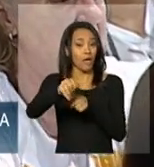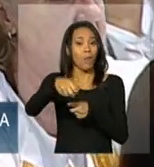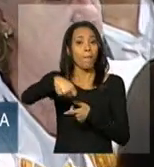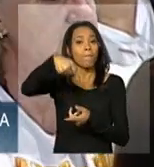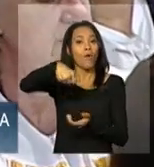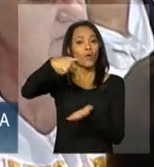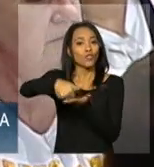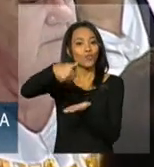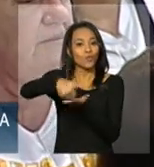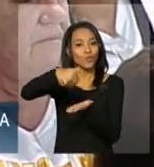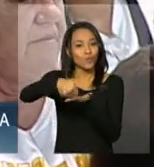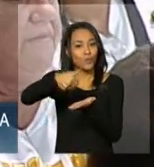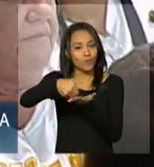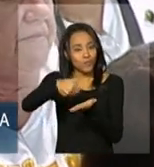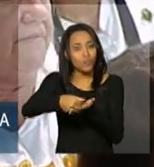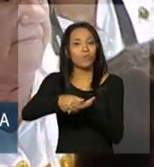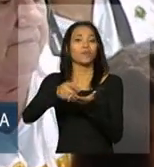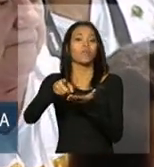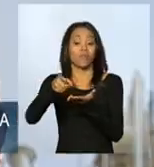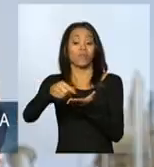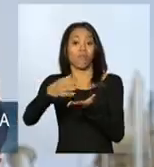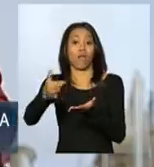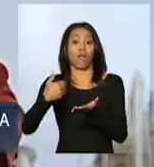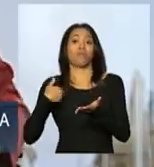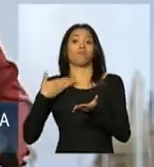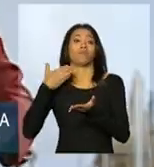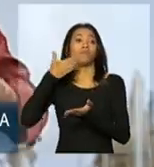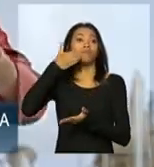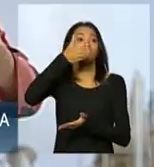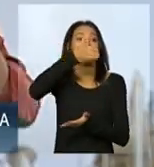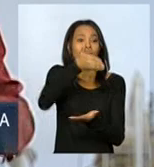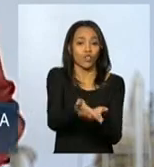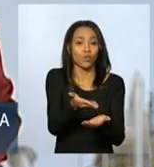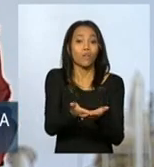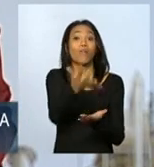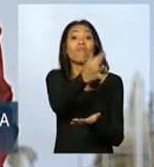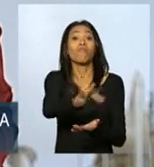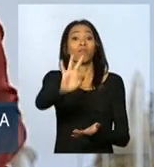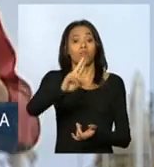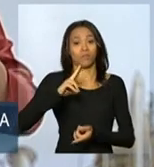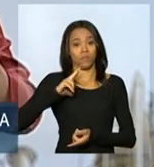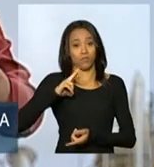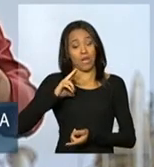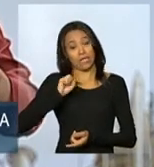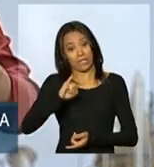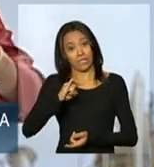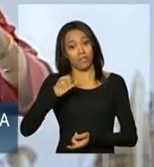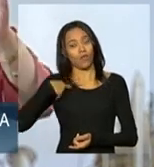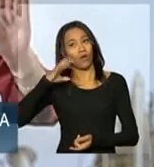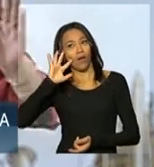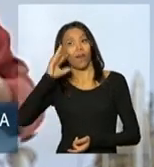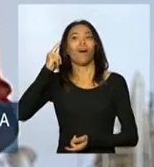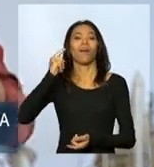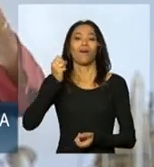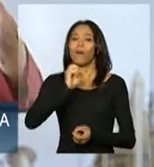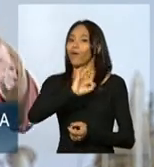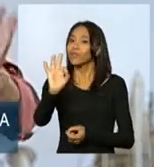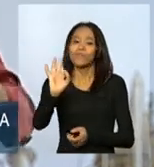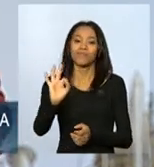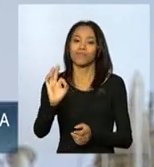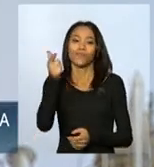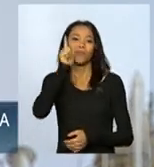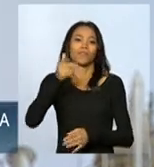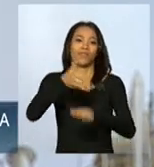fazer um curso numa escola privada. Se você for solucionado, ótimo, você